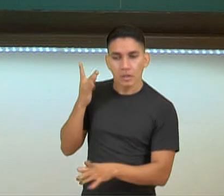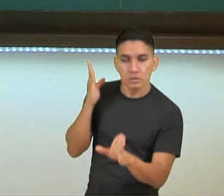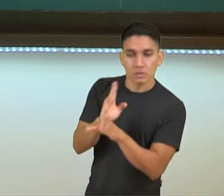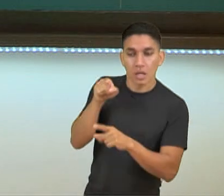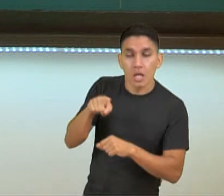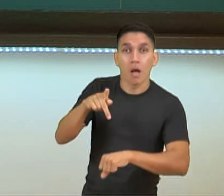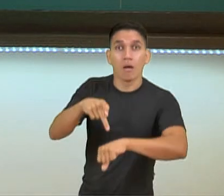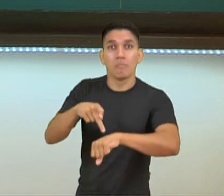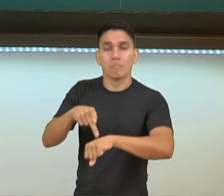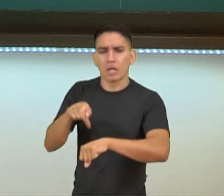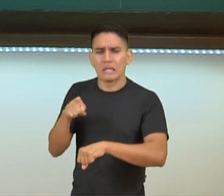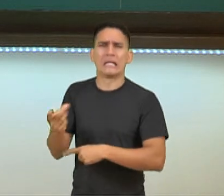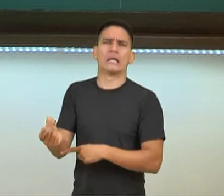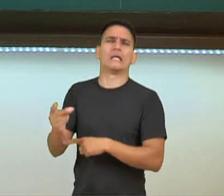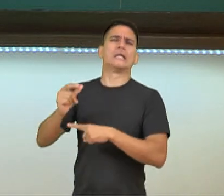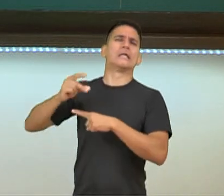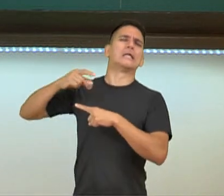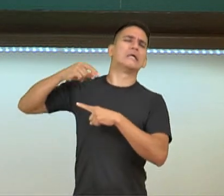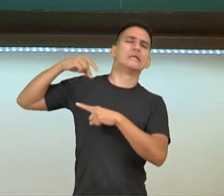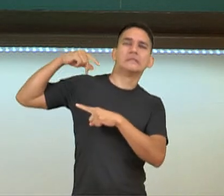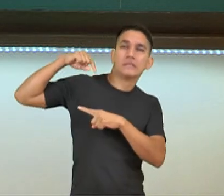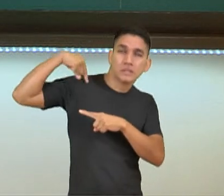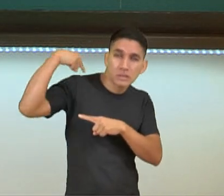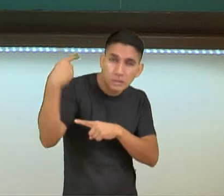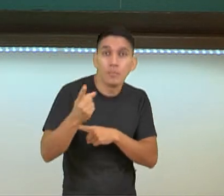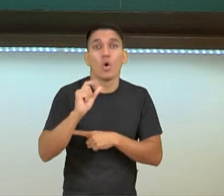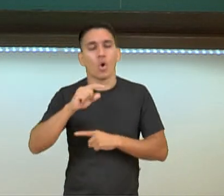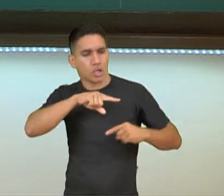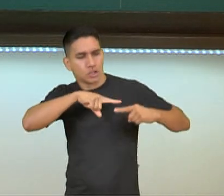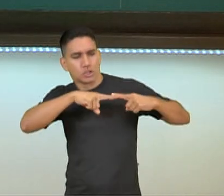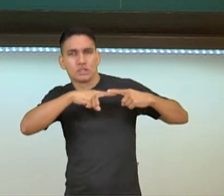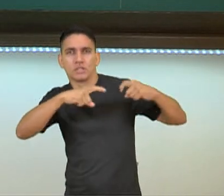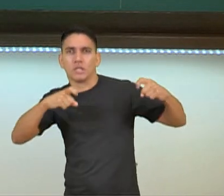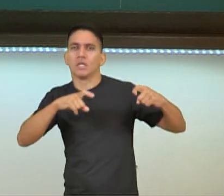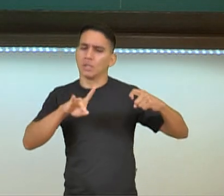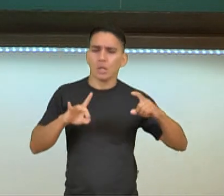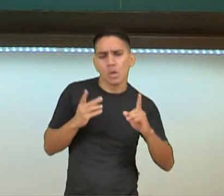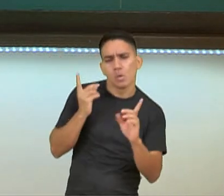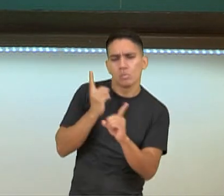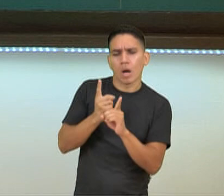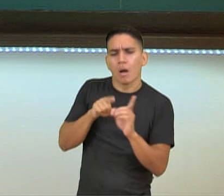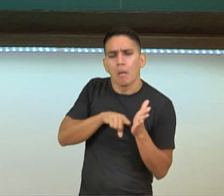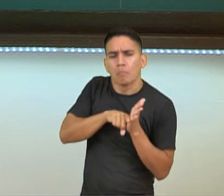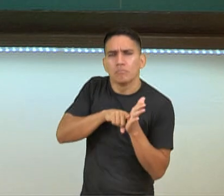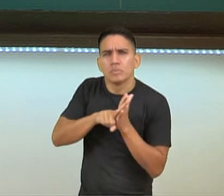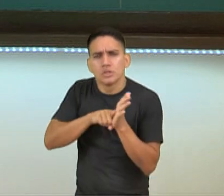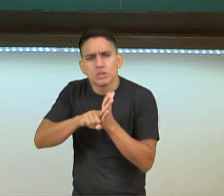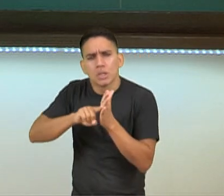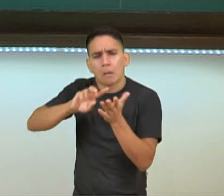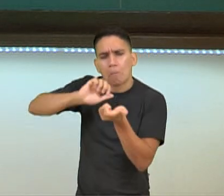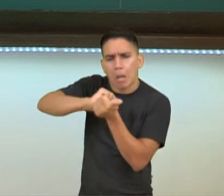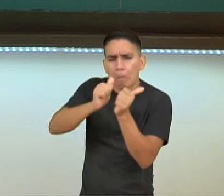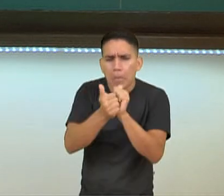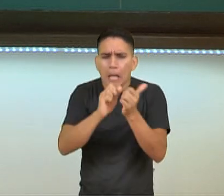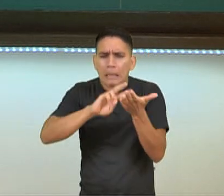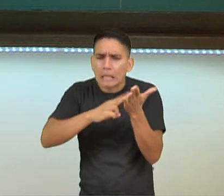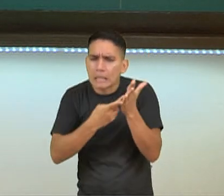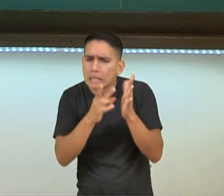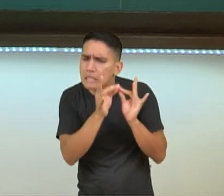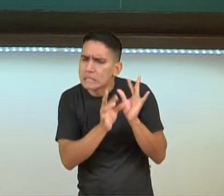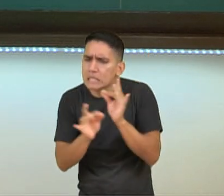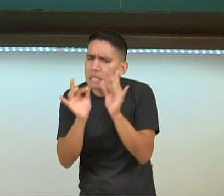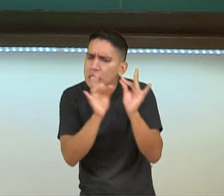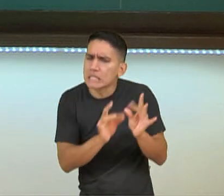e muito tempo depois, um cientista vai conseguir decifrar essa pedra. É